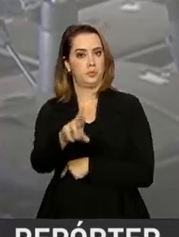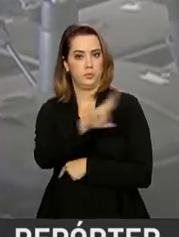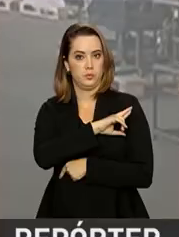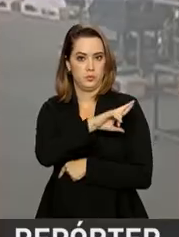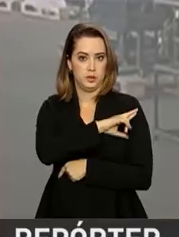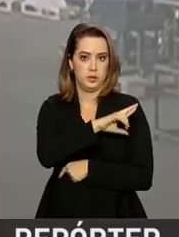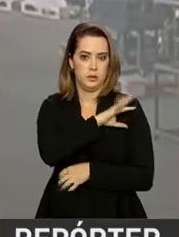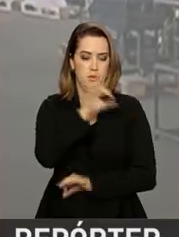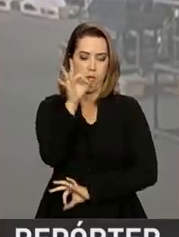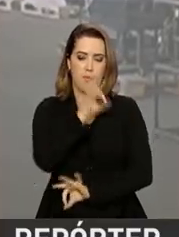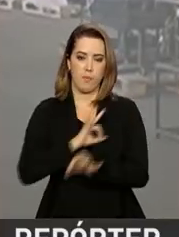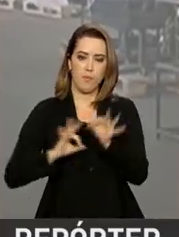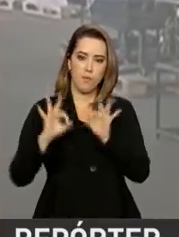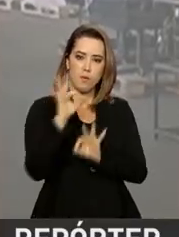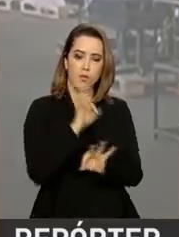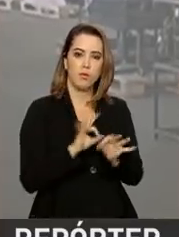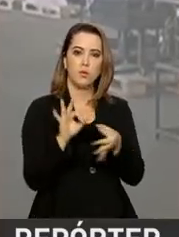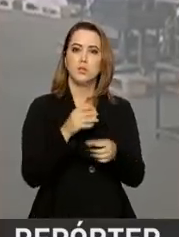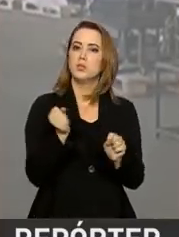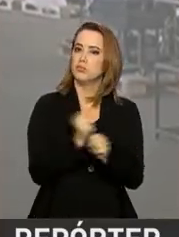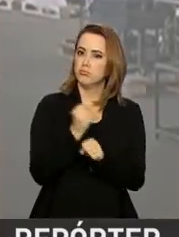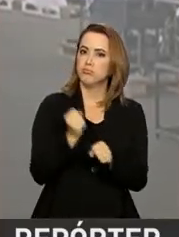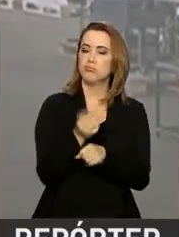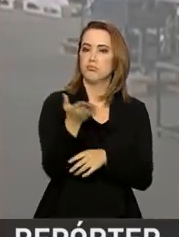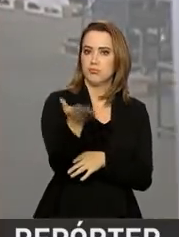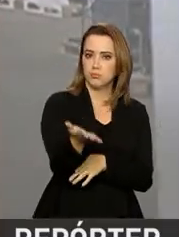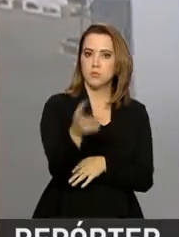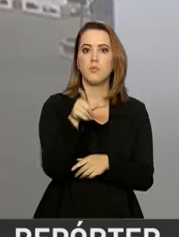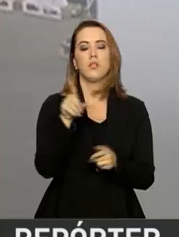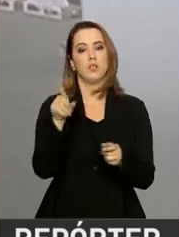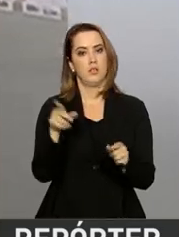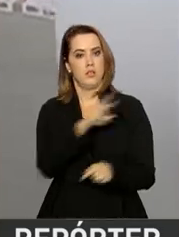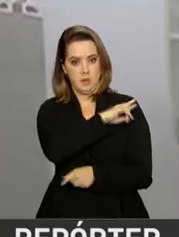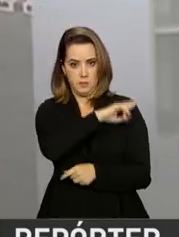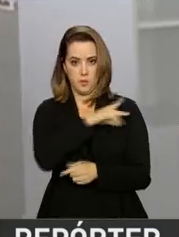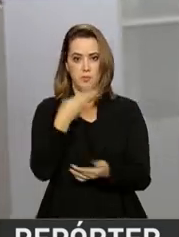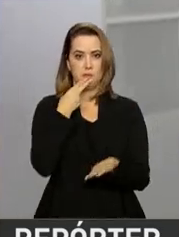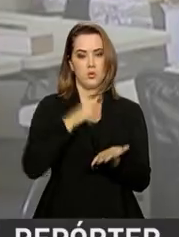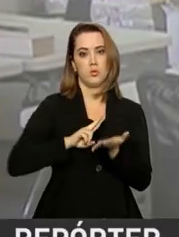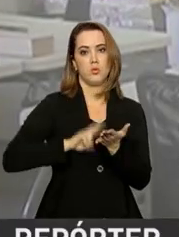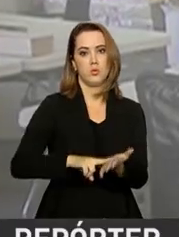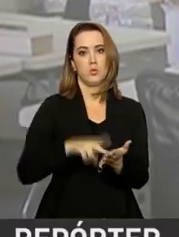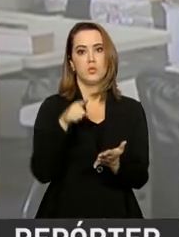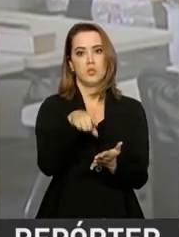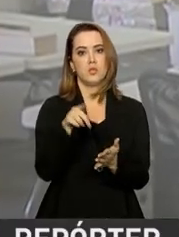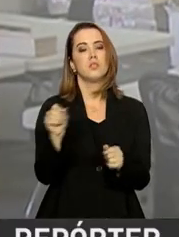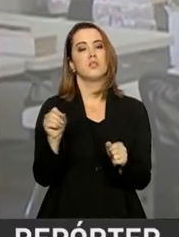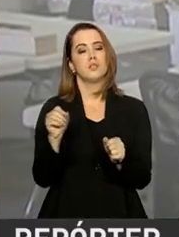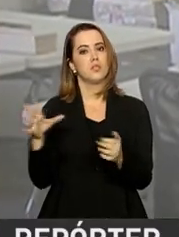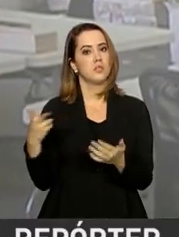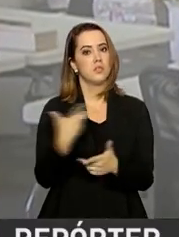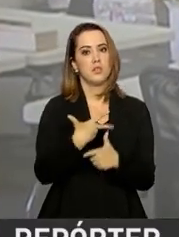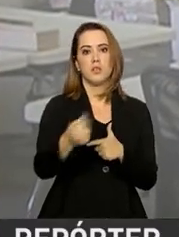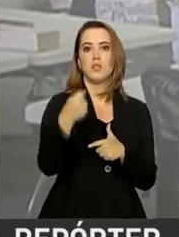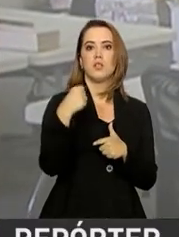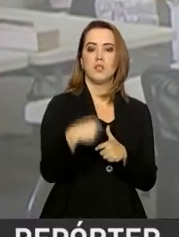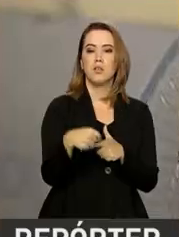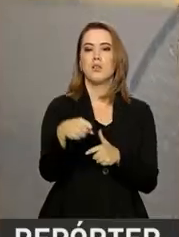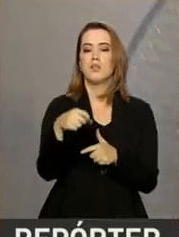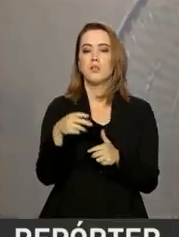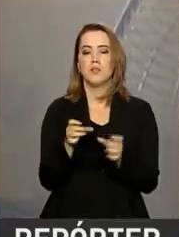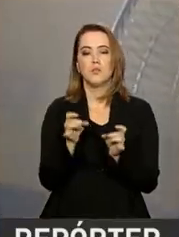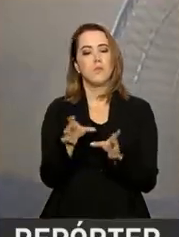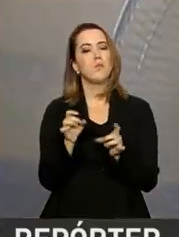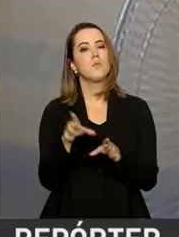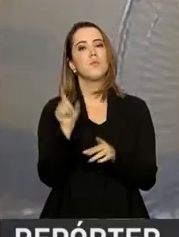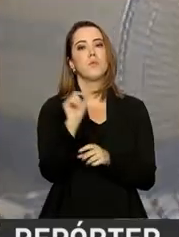com a armazenagem transporte e montagem ficou a cargo dos Correios que venceu uma concorrência internacional para ser o